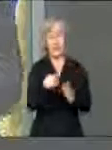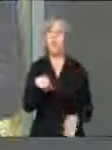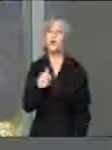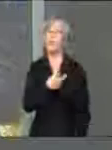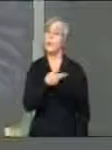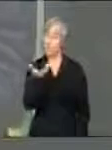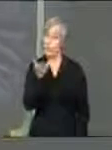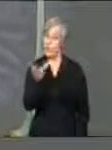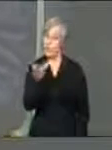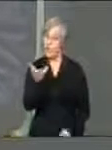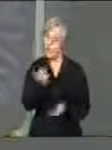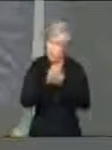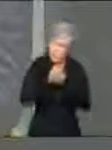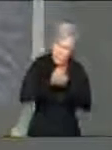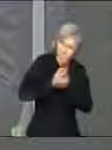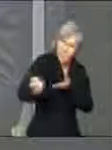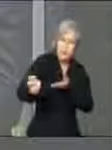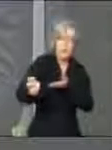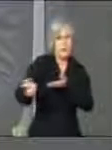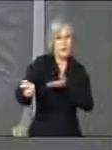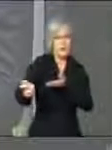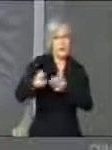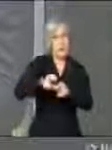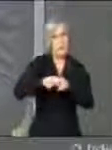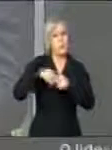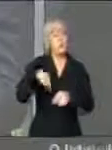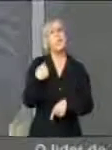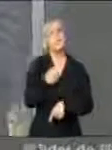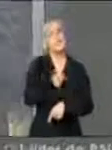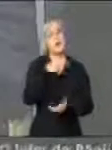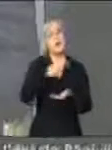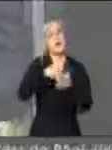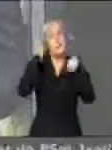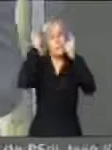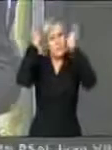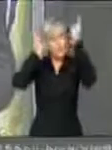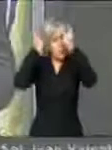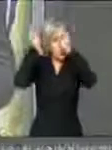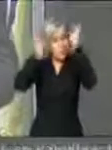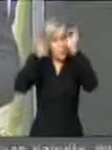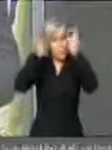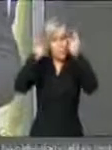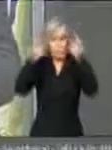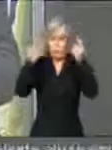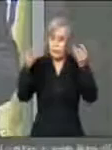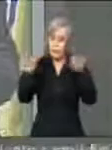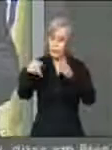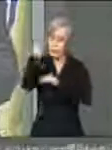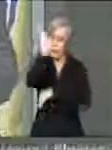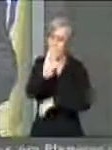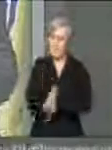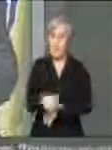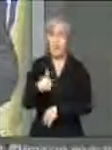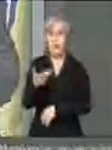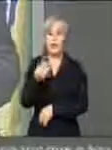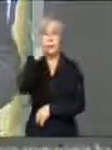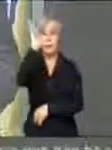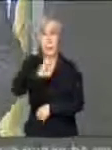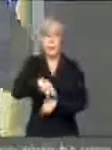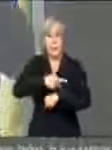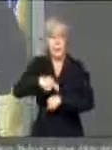Queremos o impeachment porque nós nos preocupamos com o dia seguinte do Brasil. Queremos um país melhor para